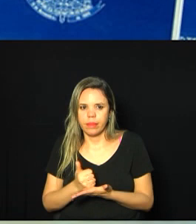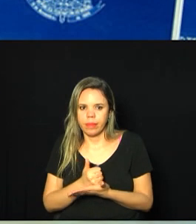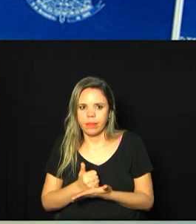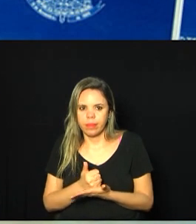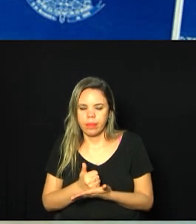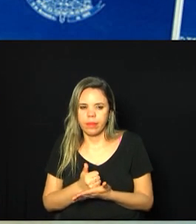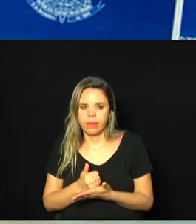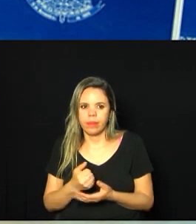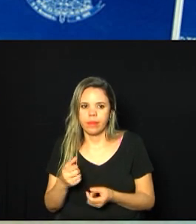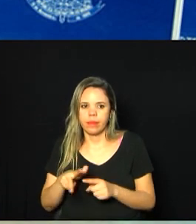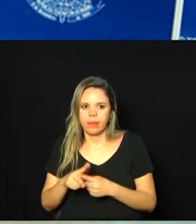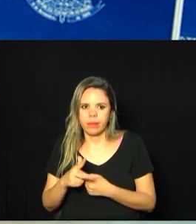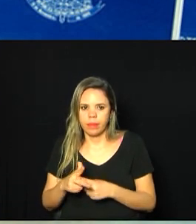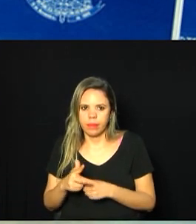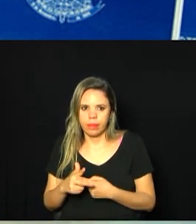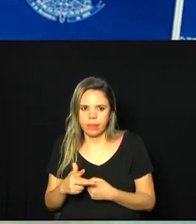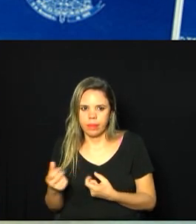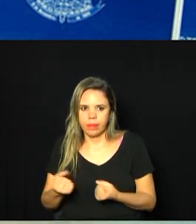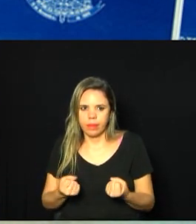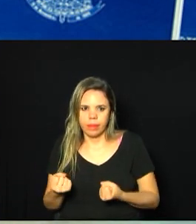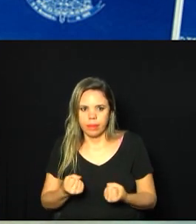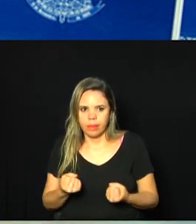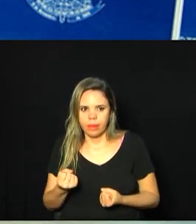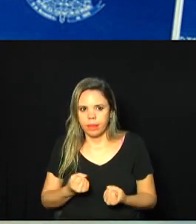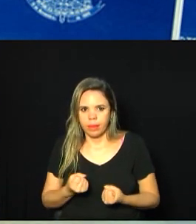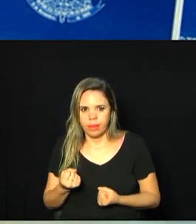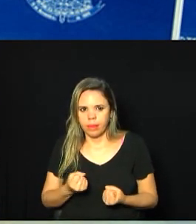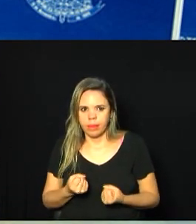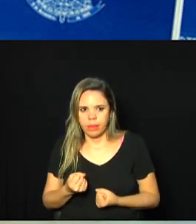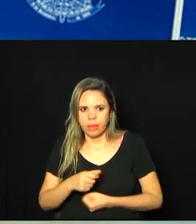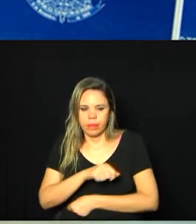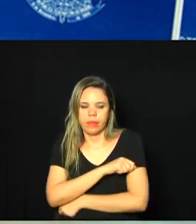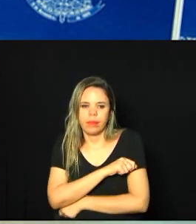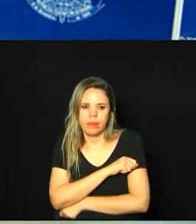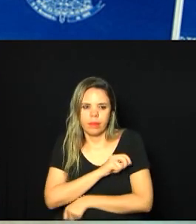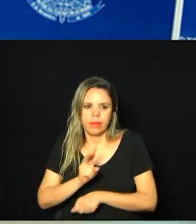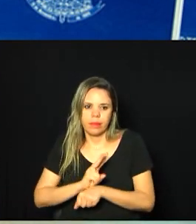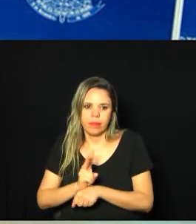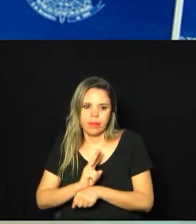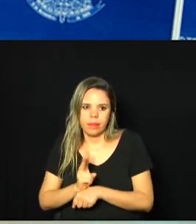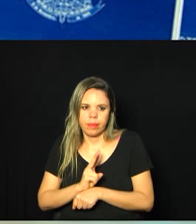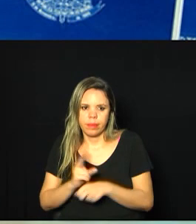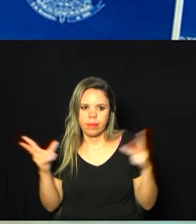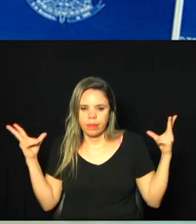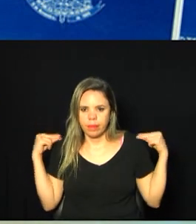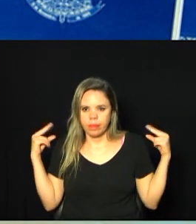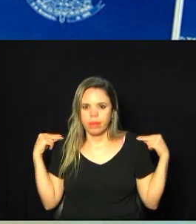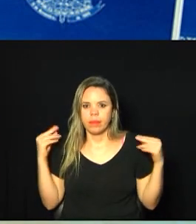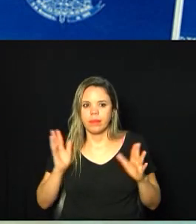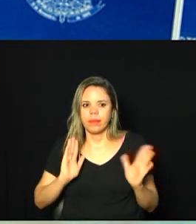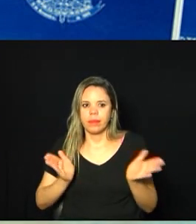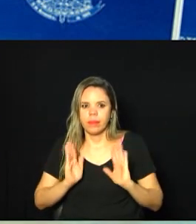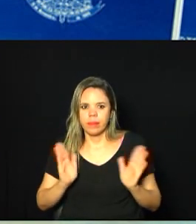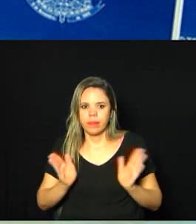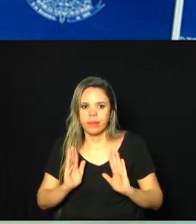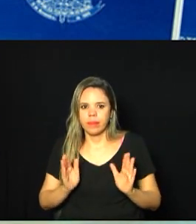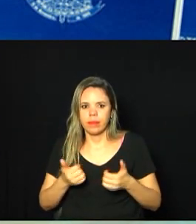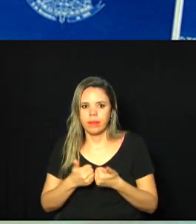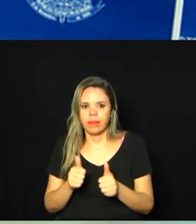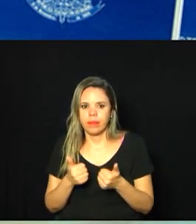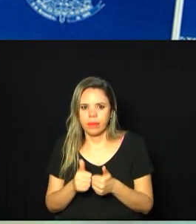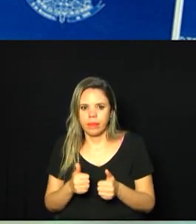de veículos, mecânico de automóvel, monitor de alunos, motorista carreteiro, motorista de